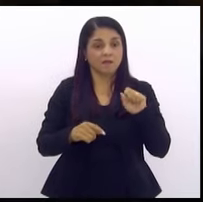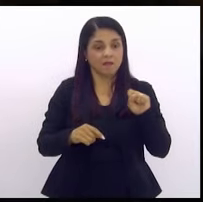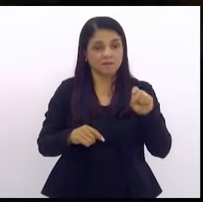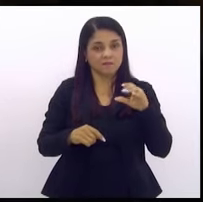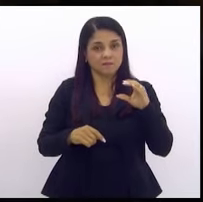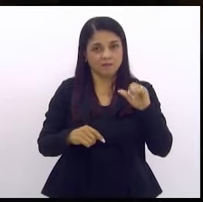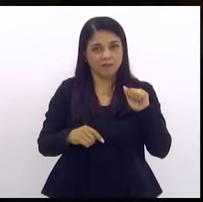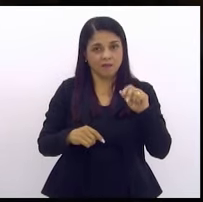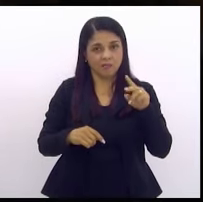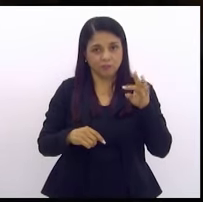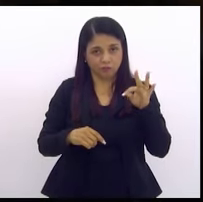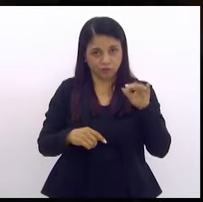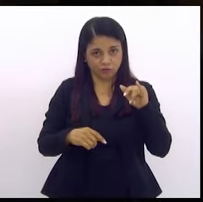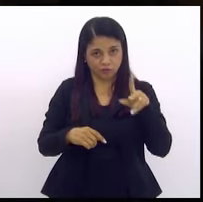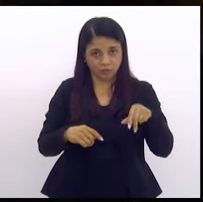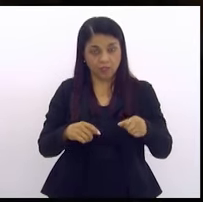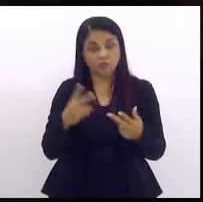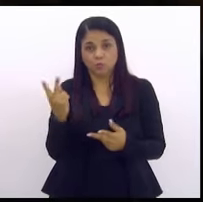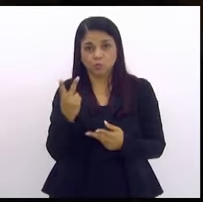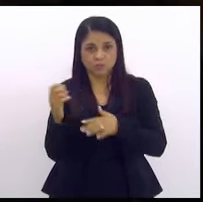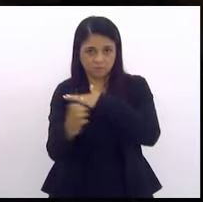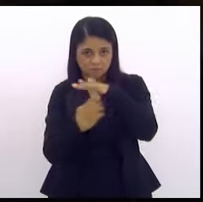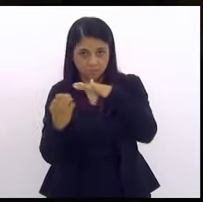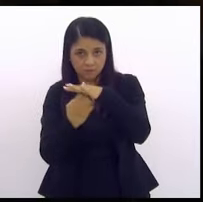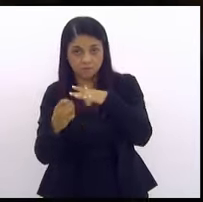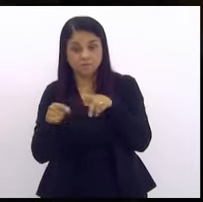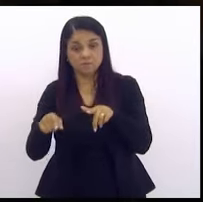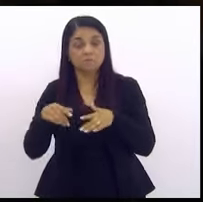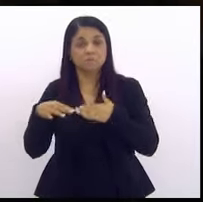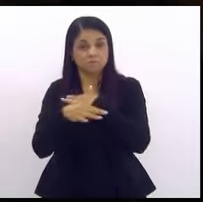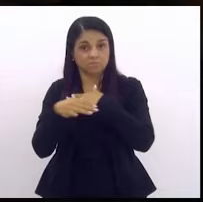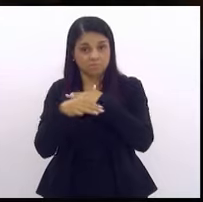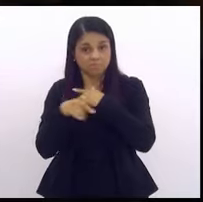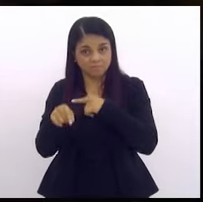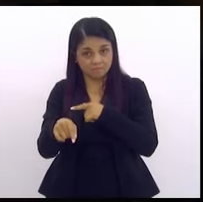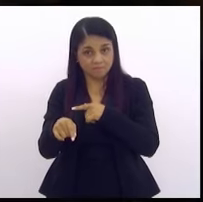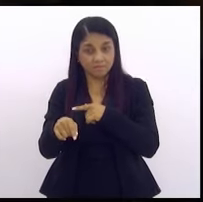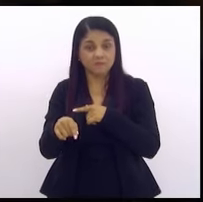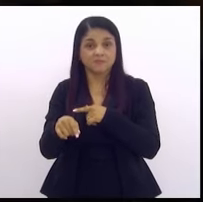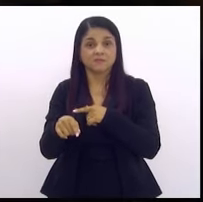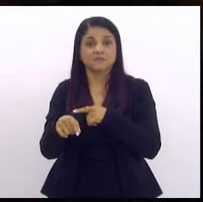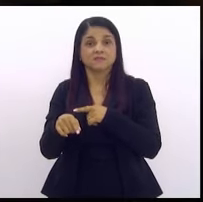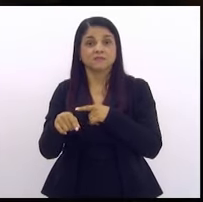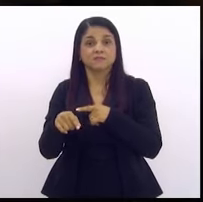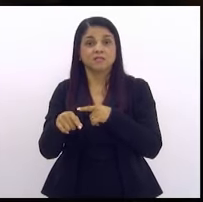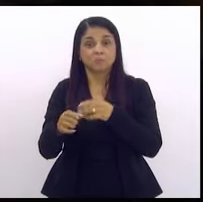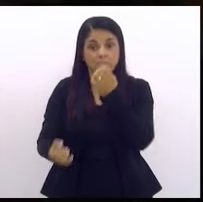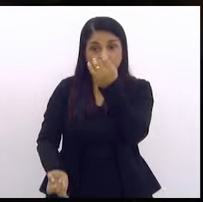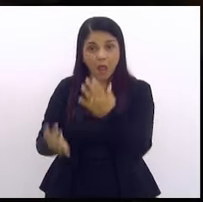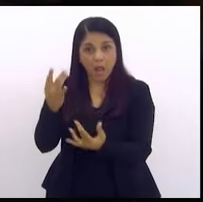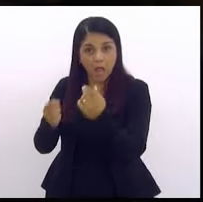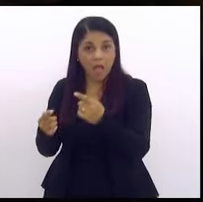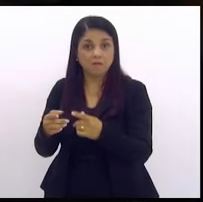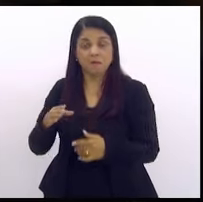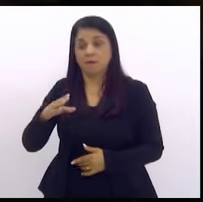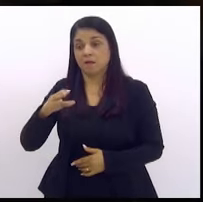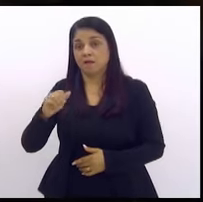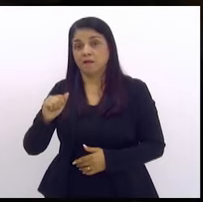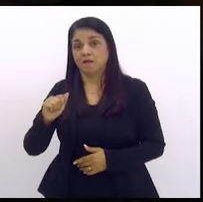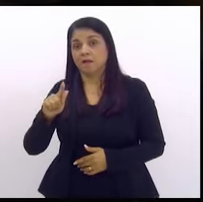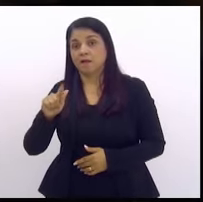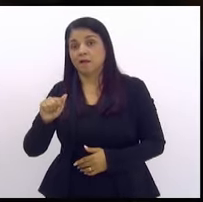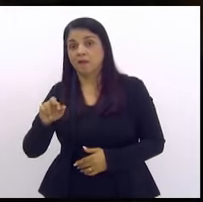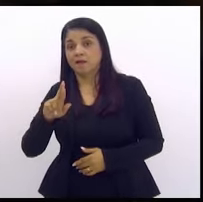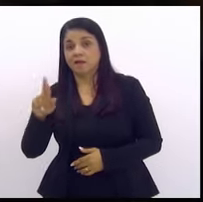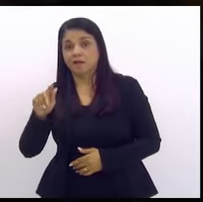mas acompanham a nossa cidade, viram que a garagem pegou fogo e que até agora a gente não tem resposta.